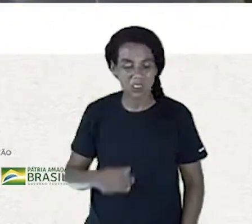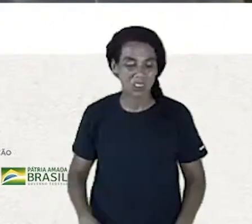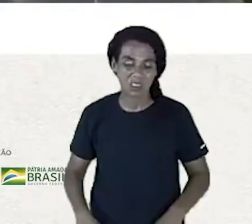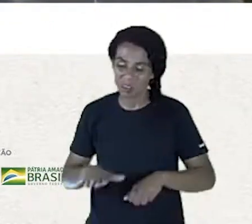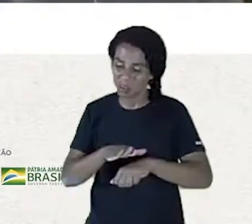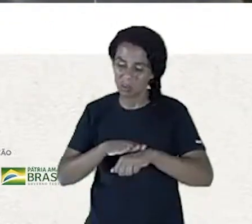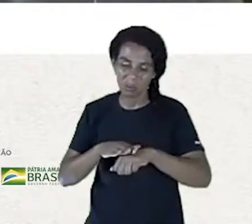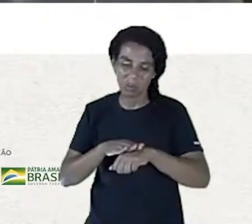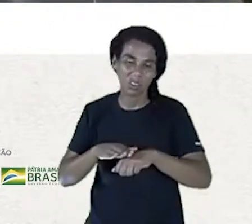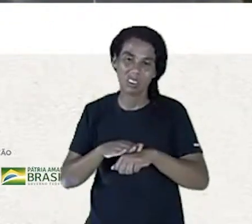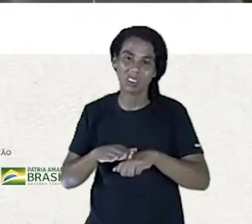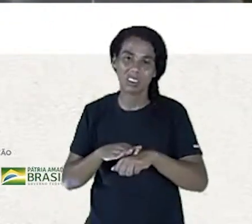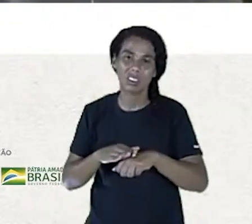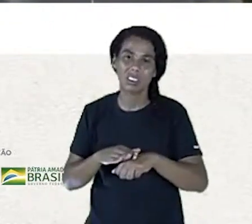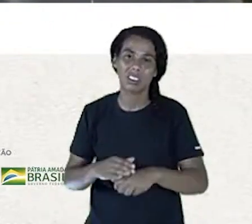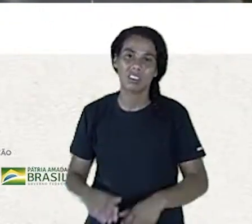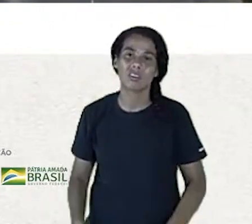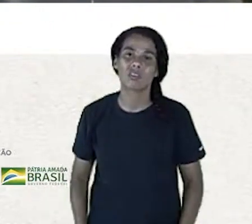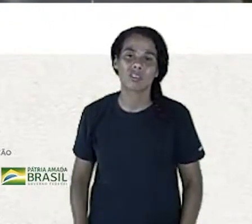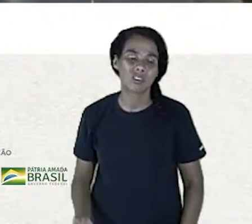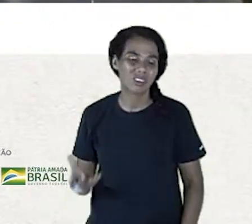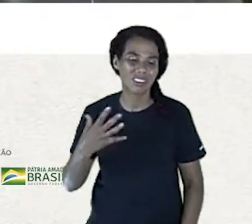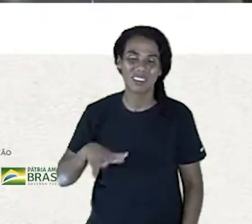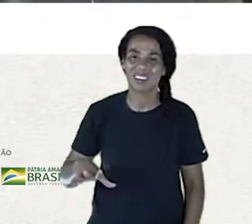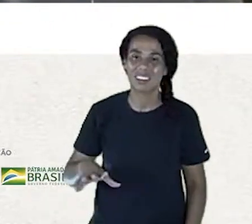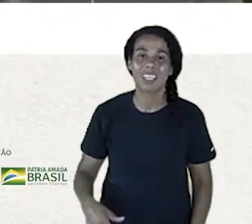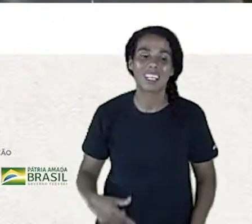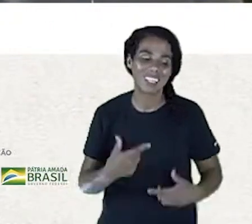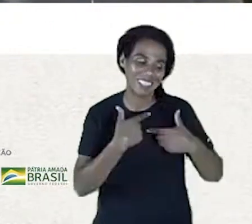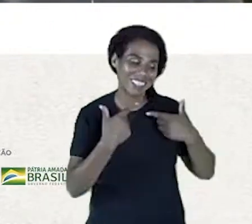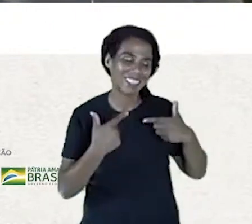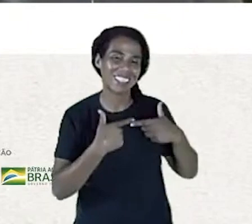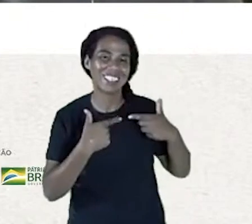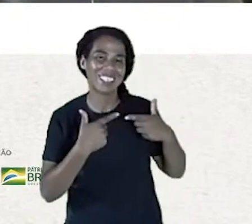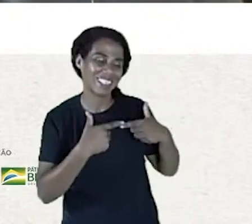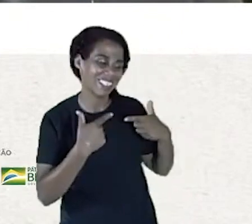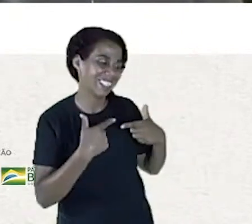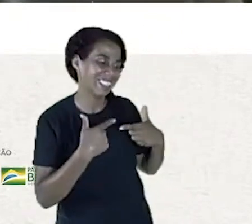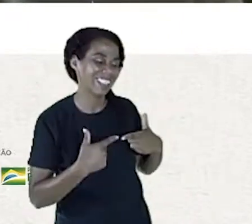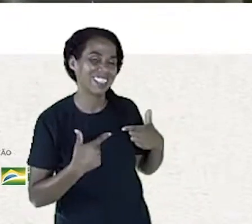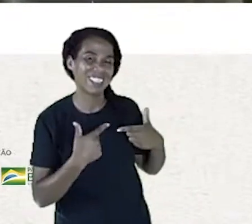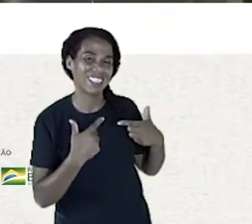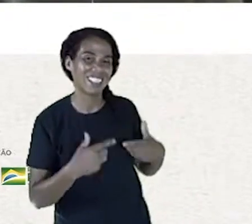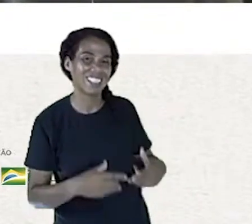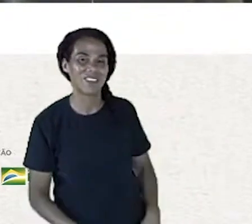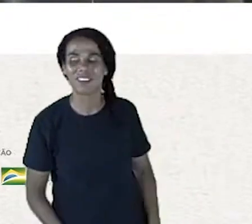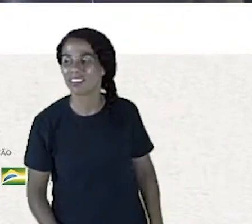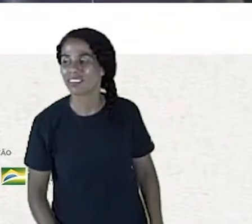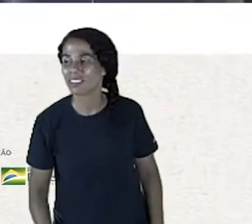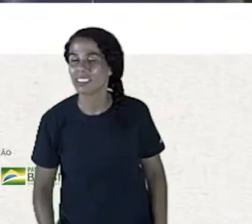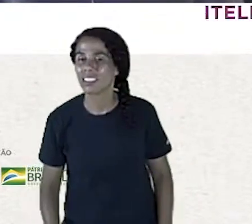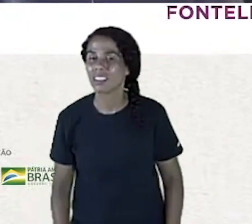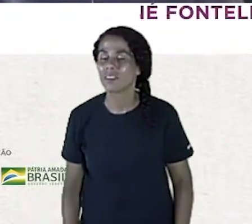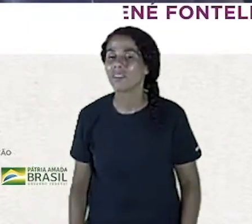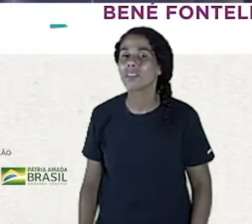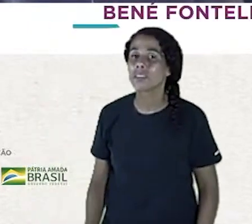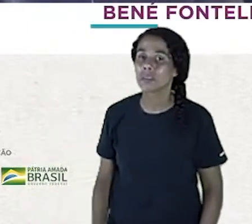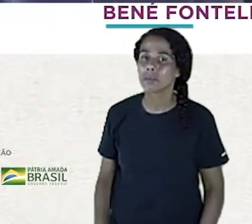Imagina se tivesse, meu Deus do céu. Imagina se tivesse. Porque eu